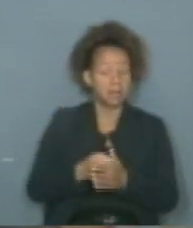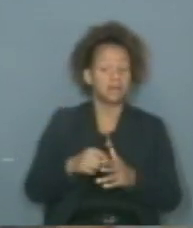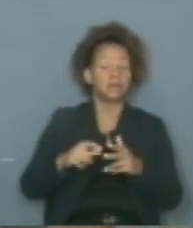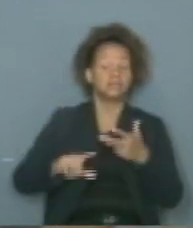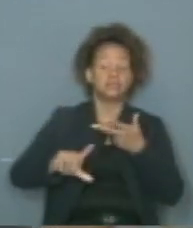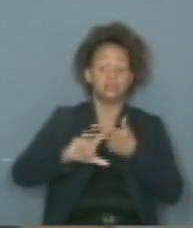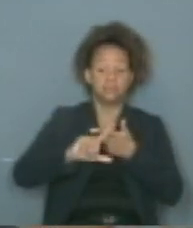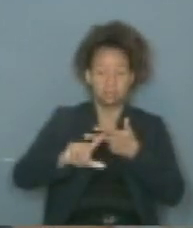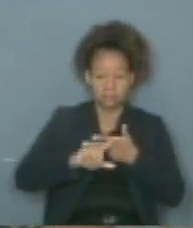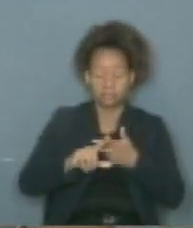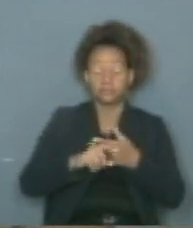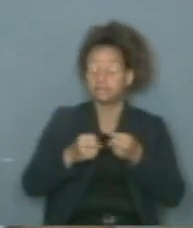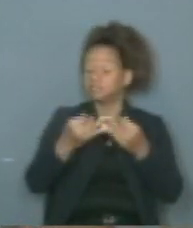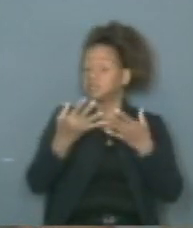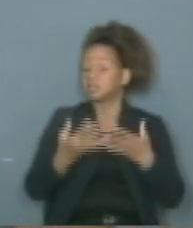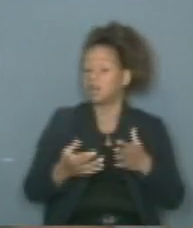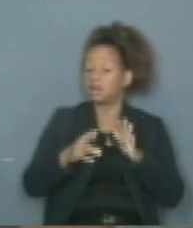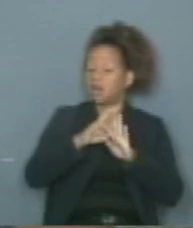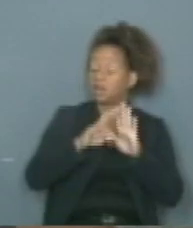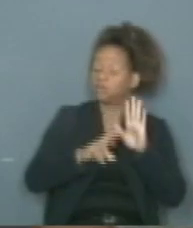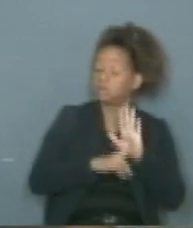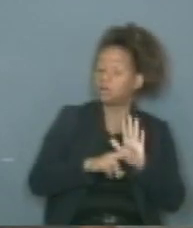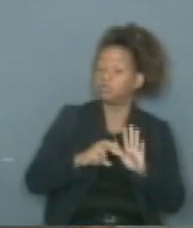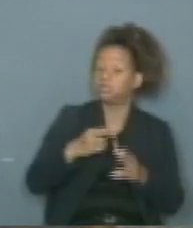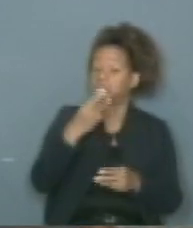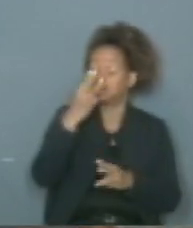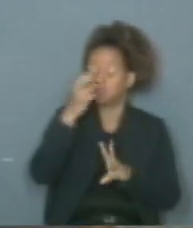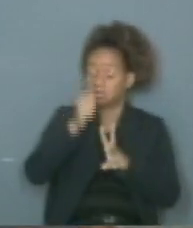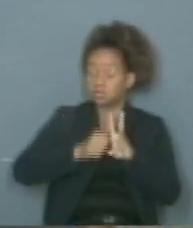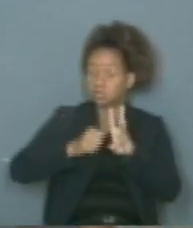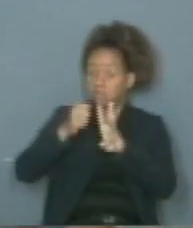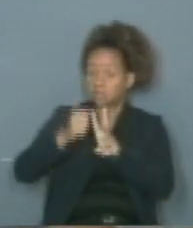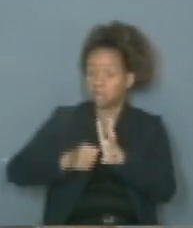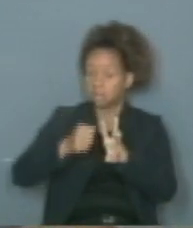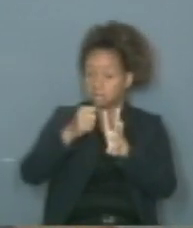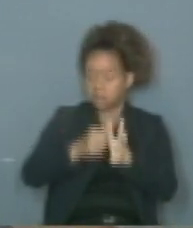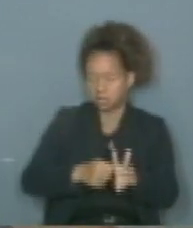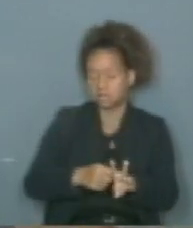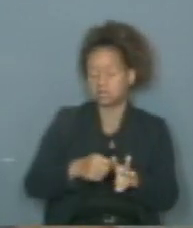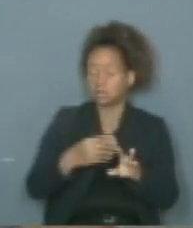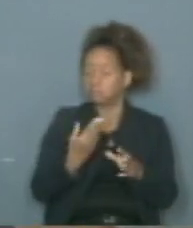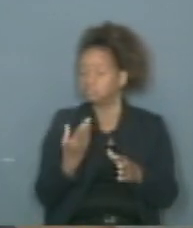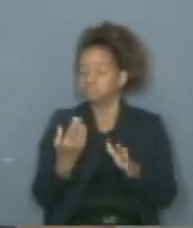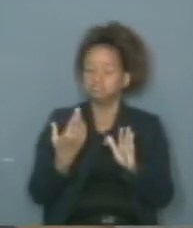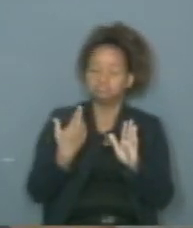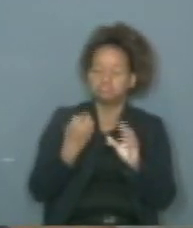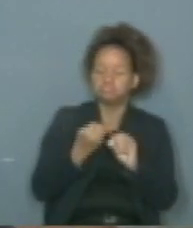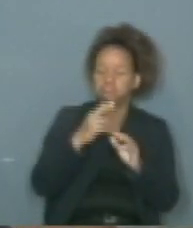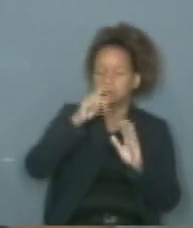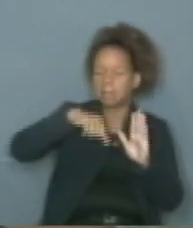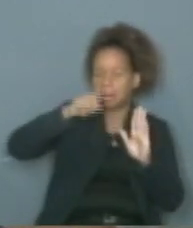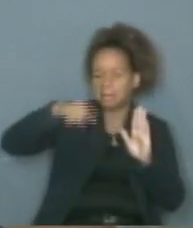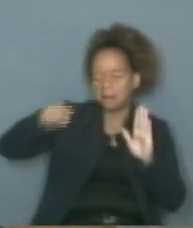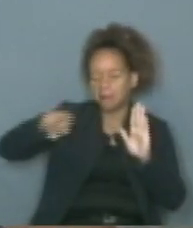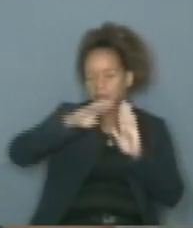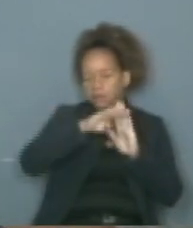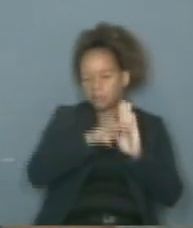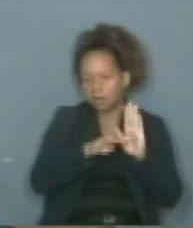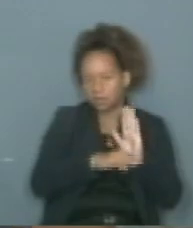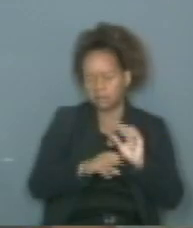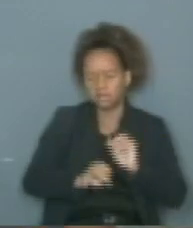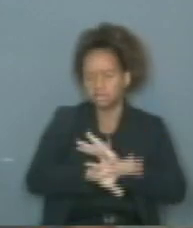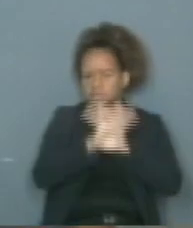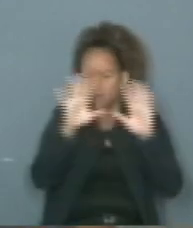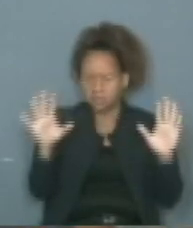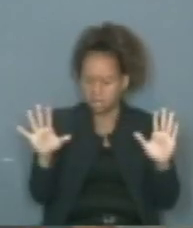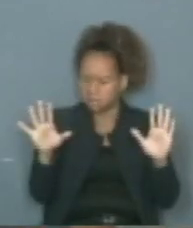a divulgar relatórios trimestrais com dados do programa. Transparência não